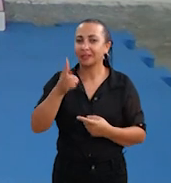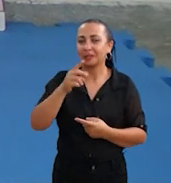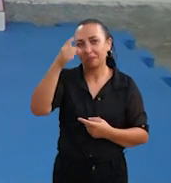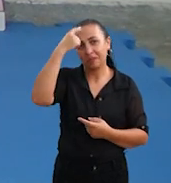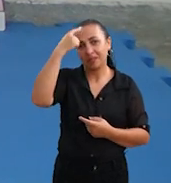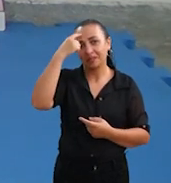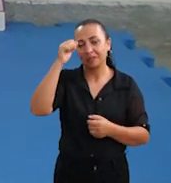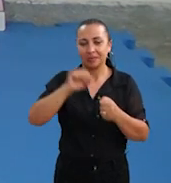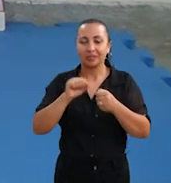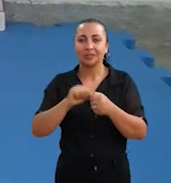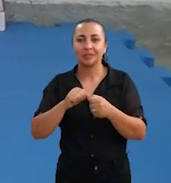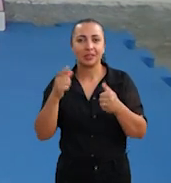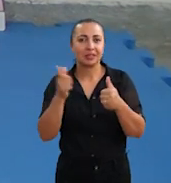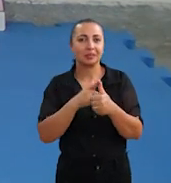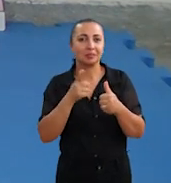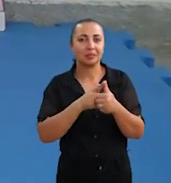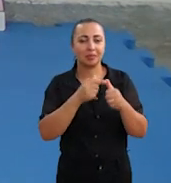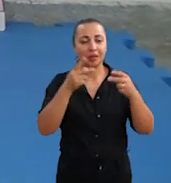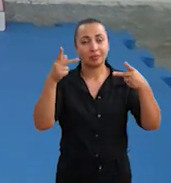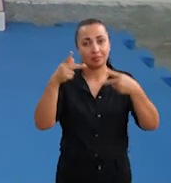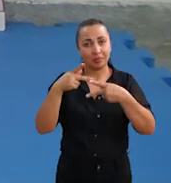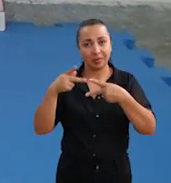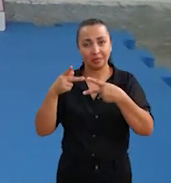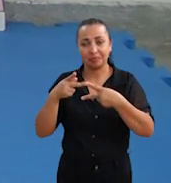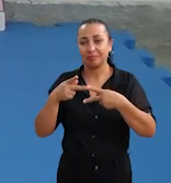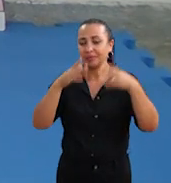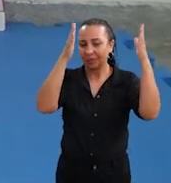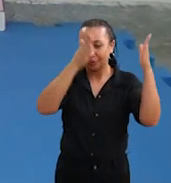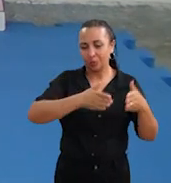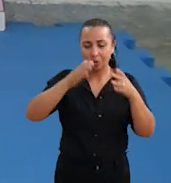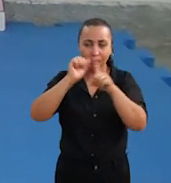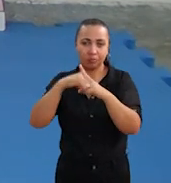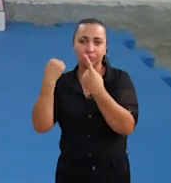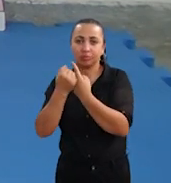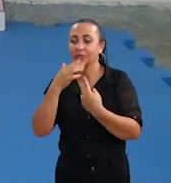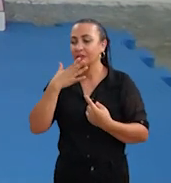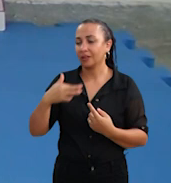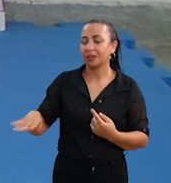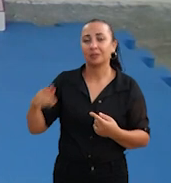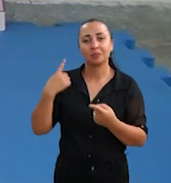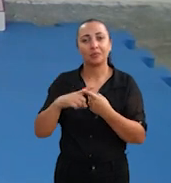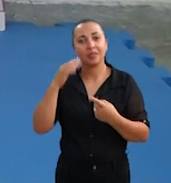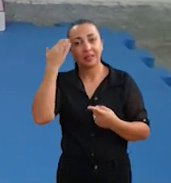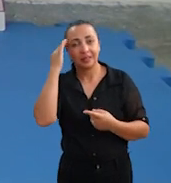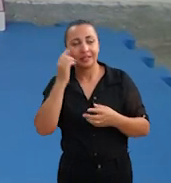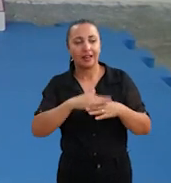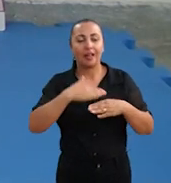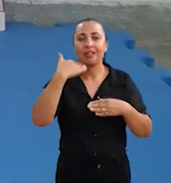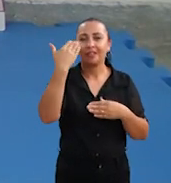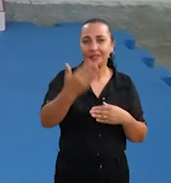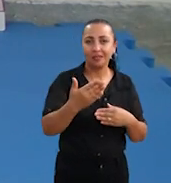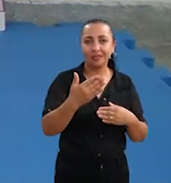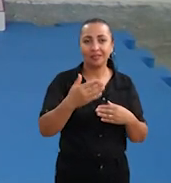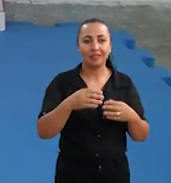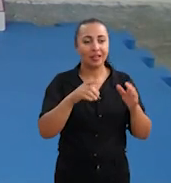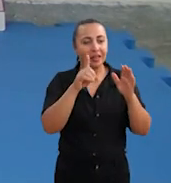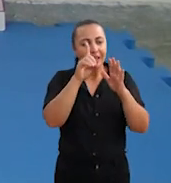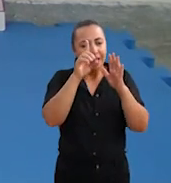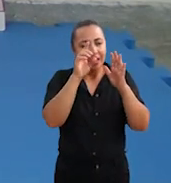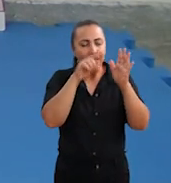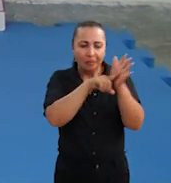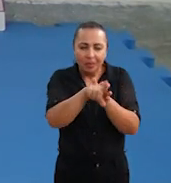de realizar de primeiro um pareamento social positivo com essa criança, porque a gente entende que além do